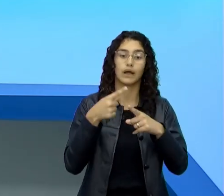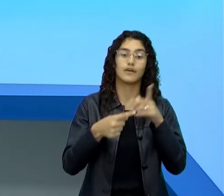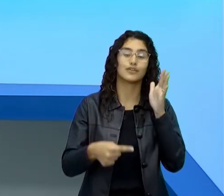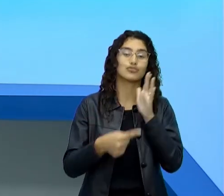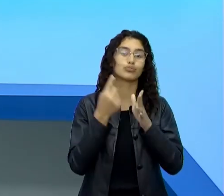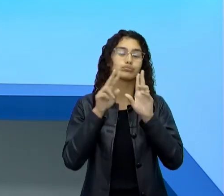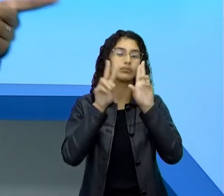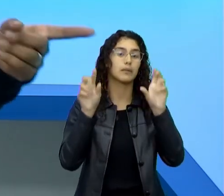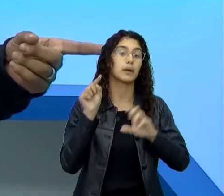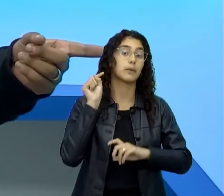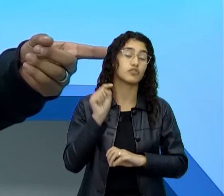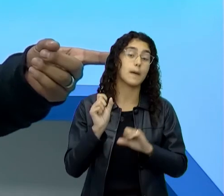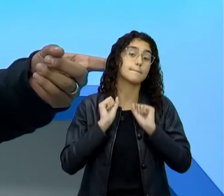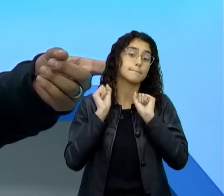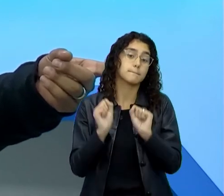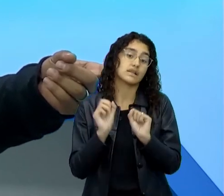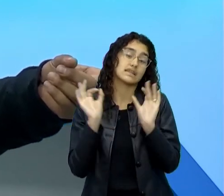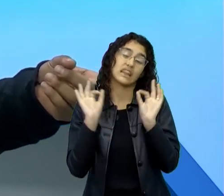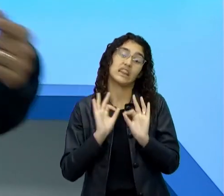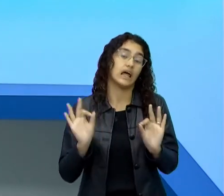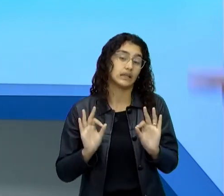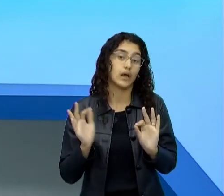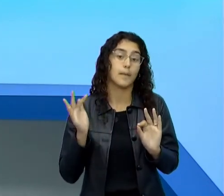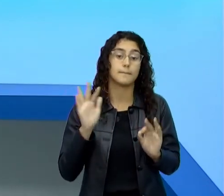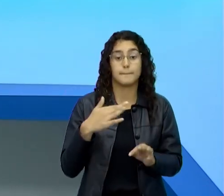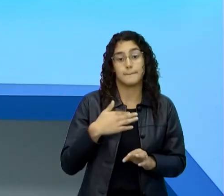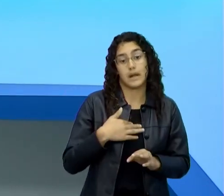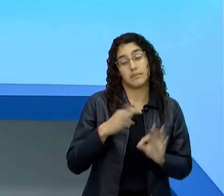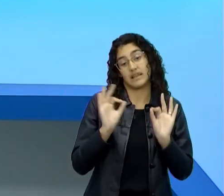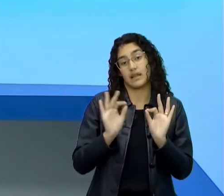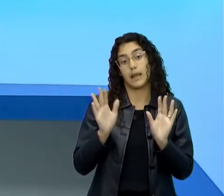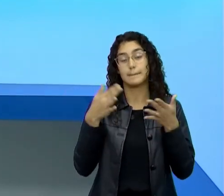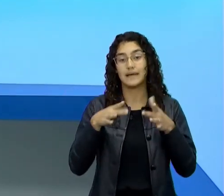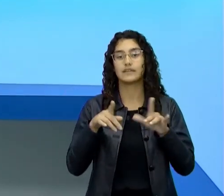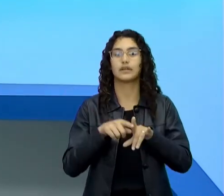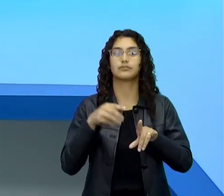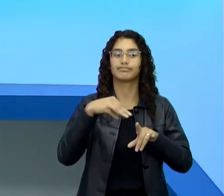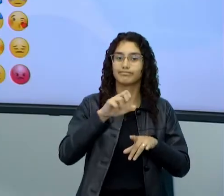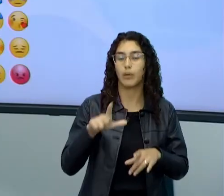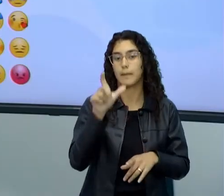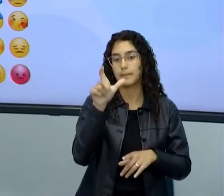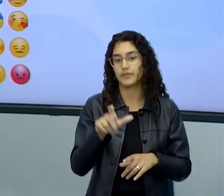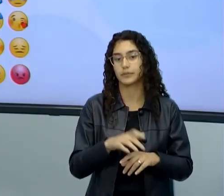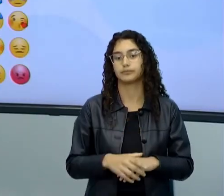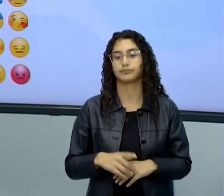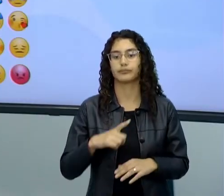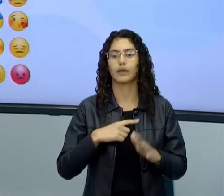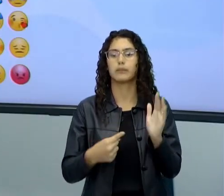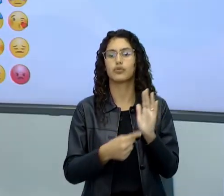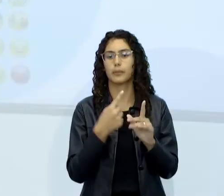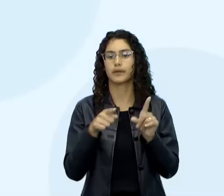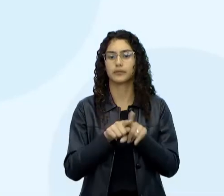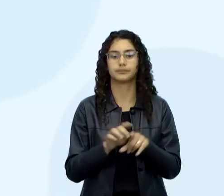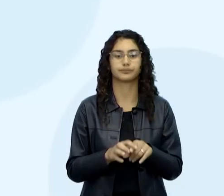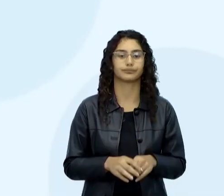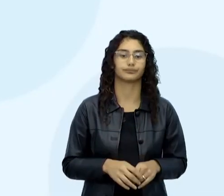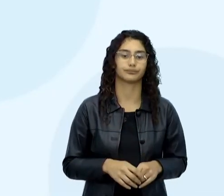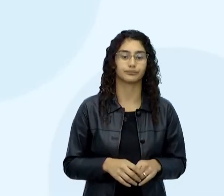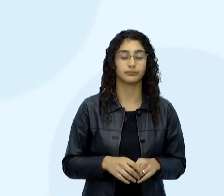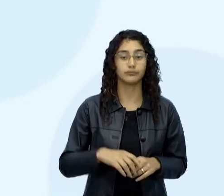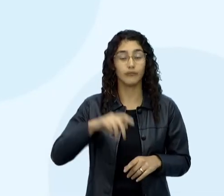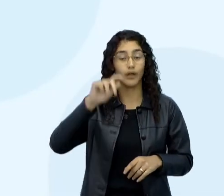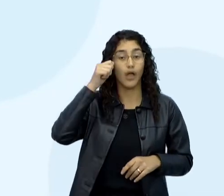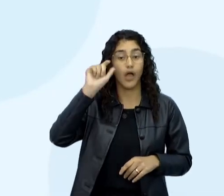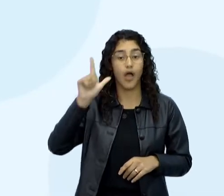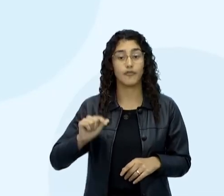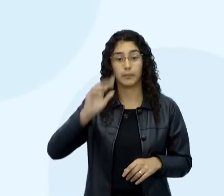tema que para você pode não ser importante, para mim pode pessoa. Não ser, mas está fazendo alguém sofrer. Dá tempo então, de ter mais um, olha só. Moda